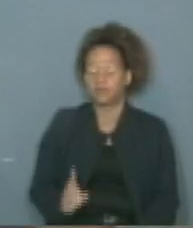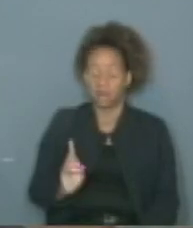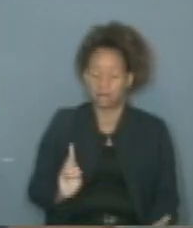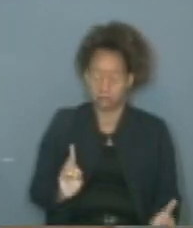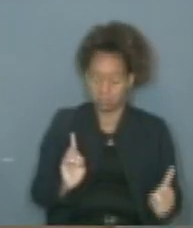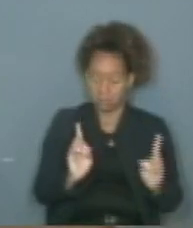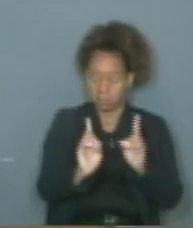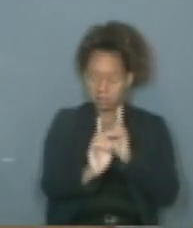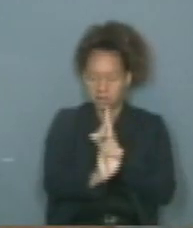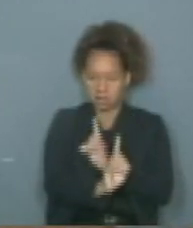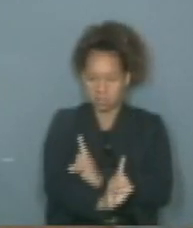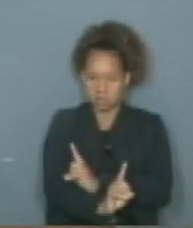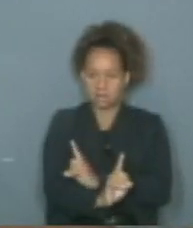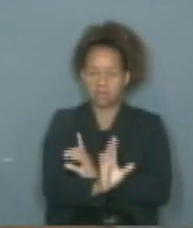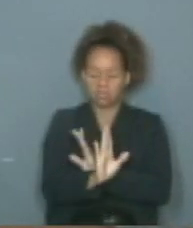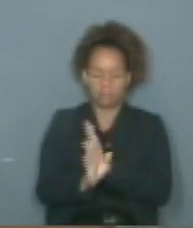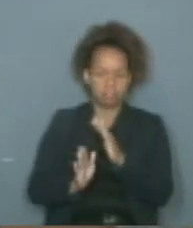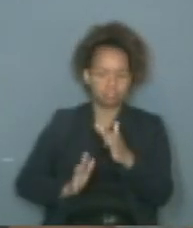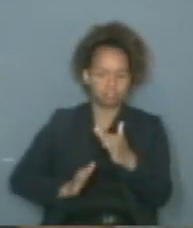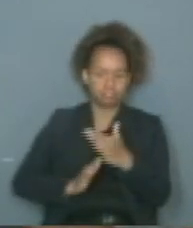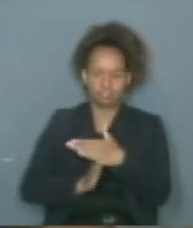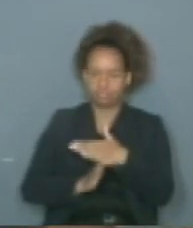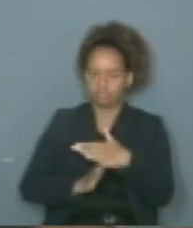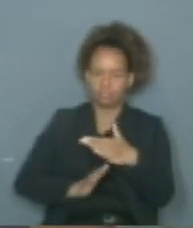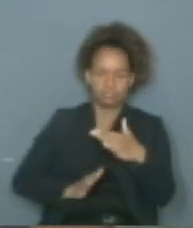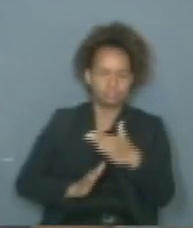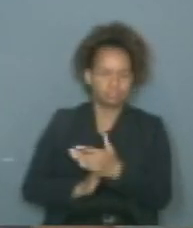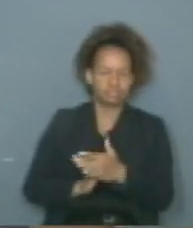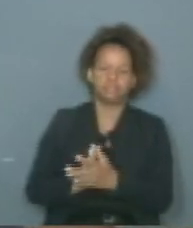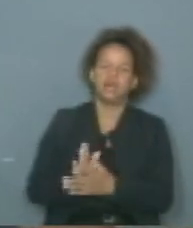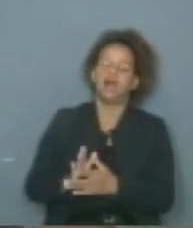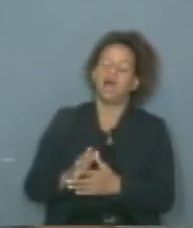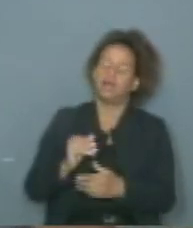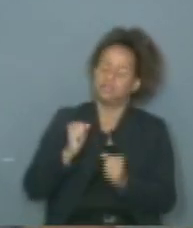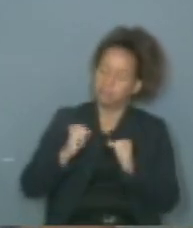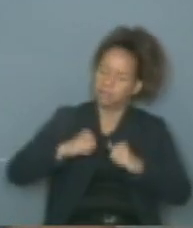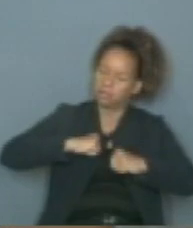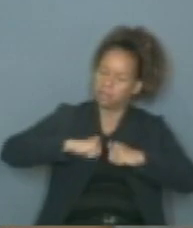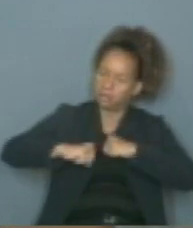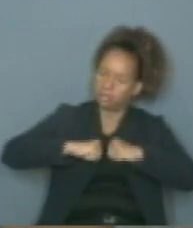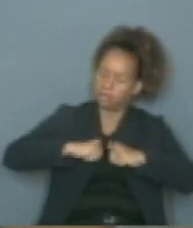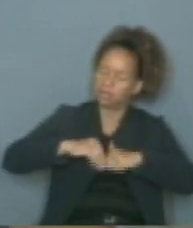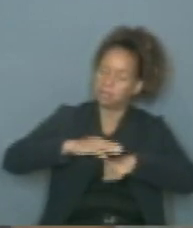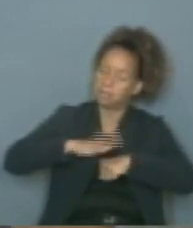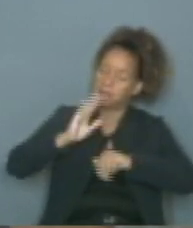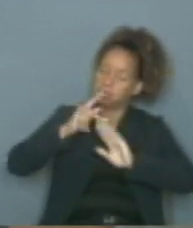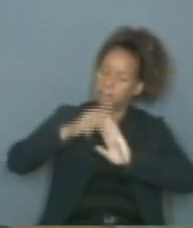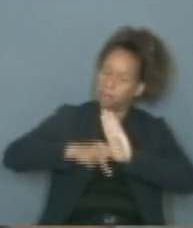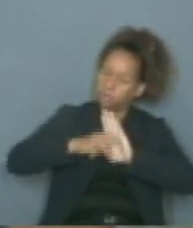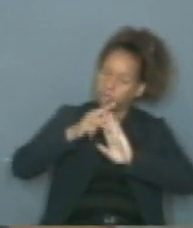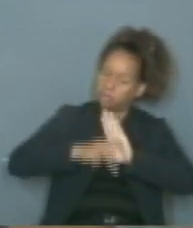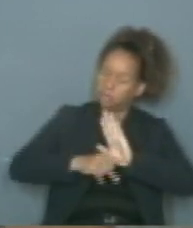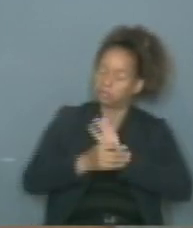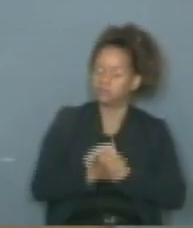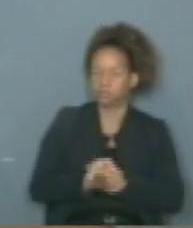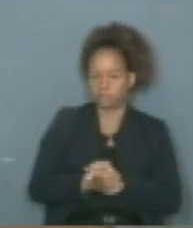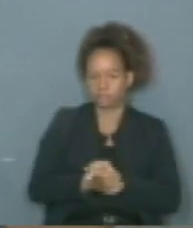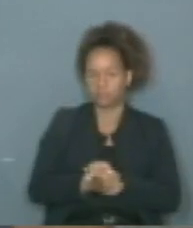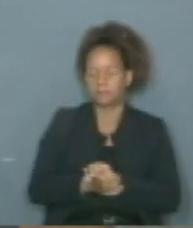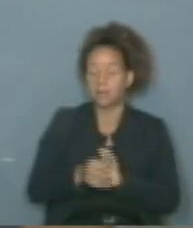já falei, foi atropelada, foi inoportuna, a gente deveria debater mais o projeto.